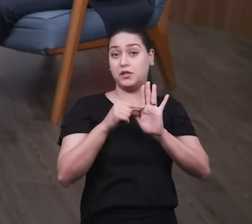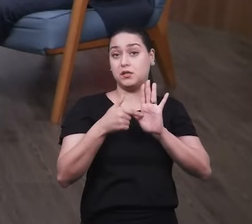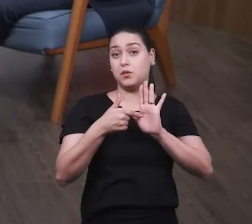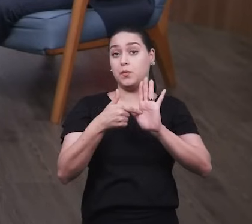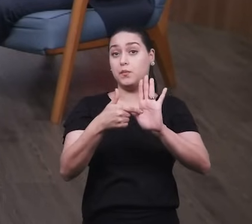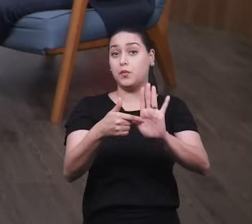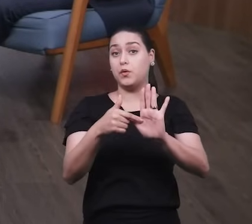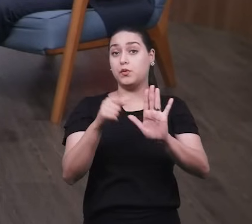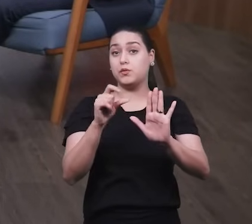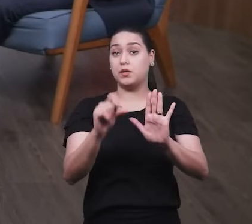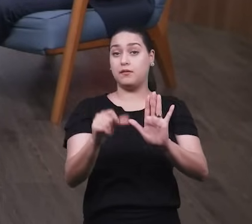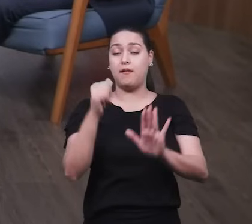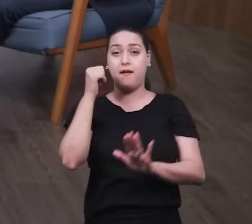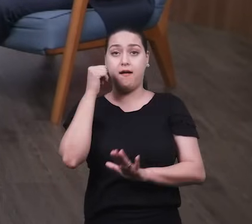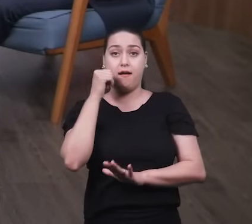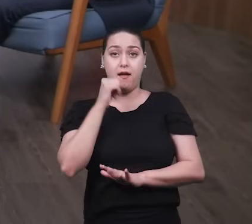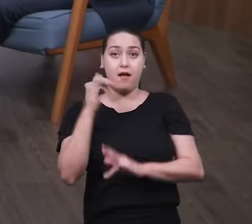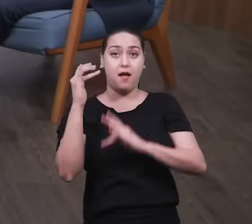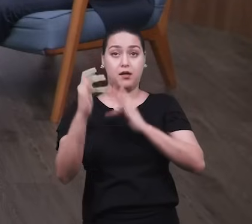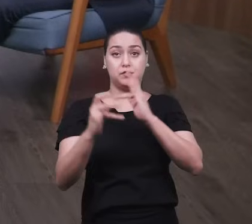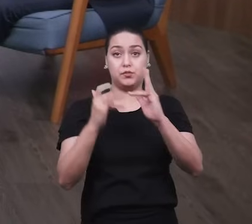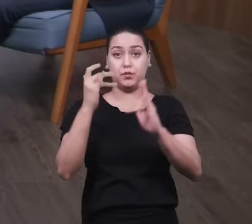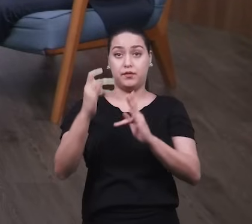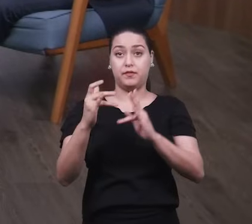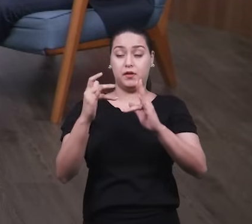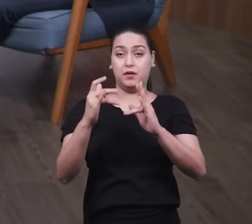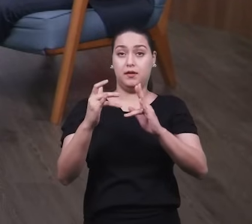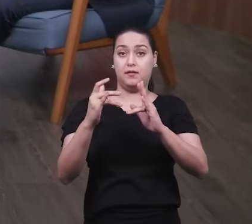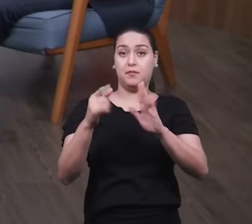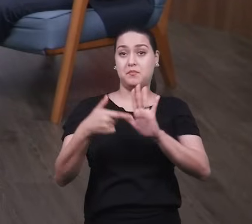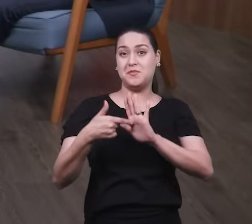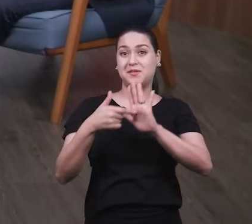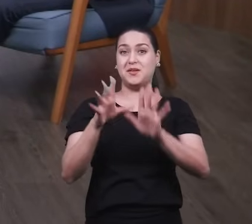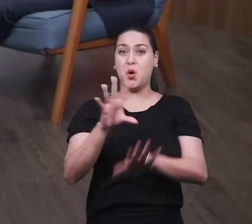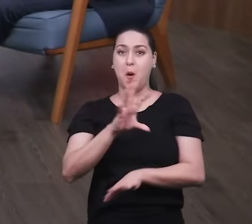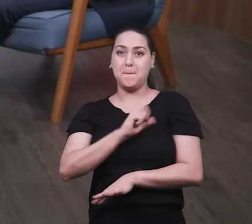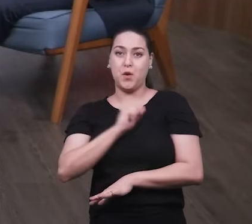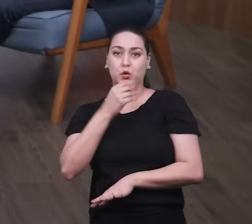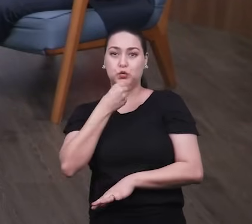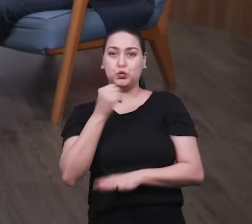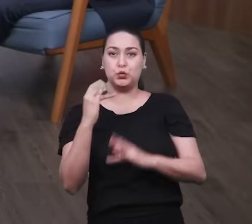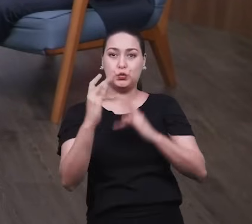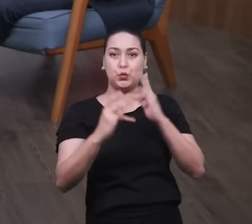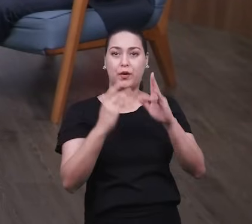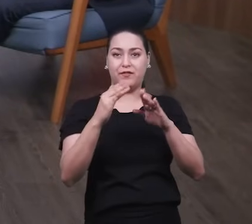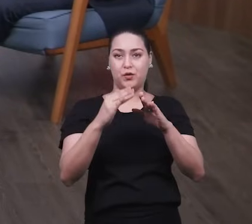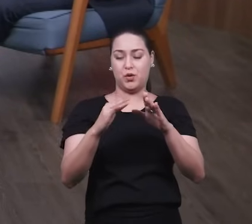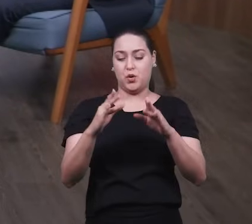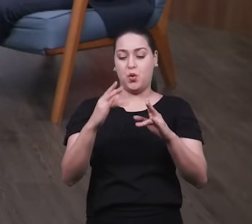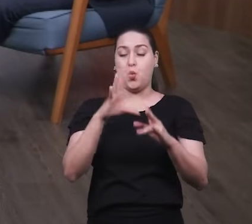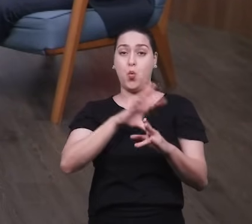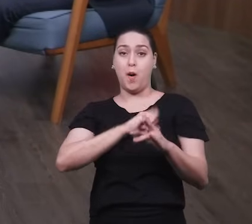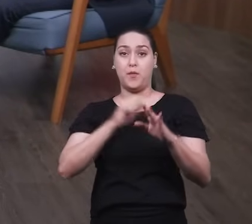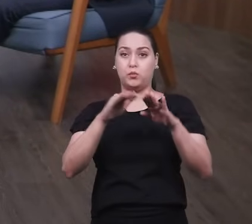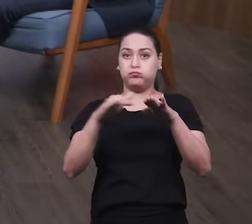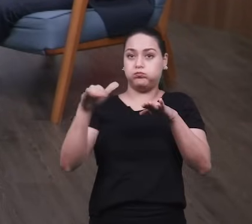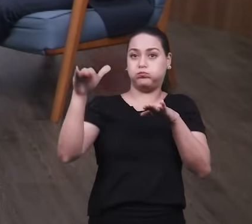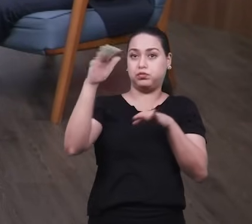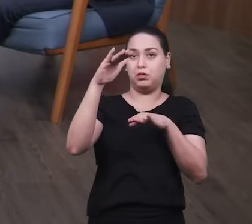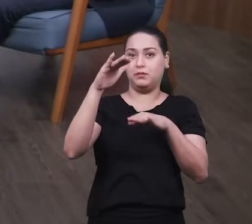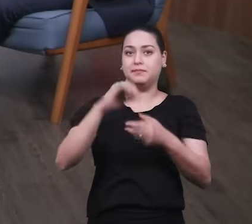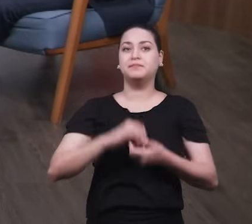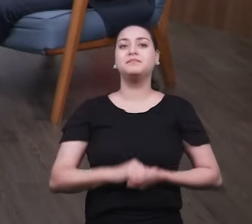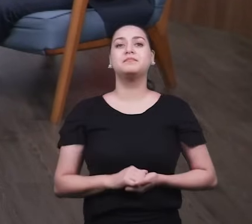mostra a noiva destacando o amor do seu noivo acima de qualquer